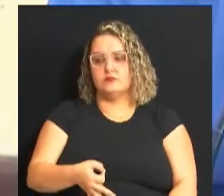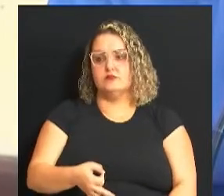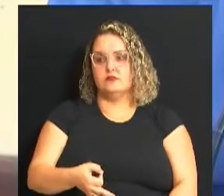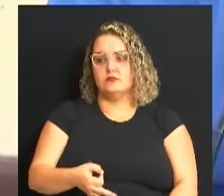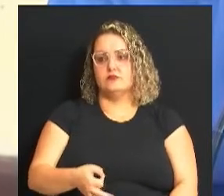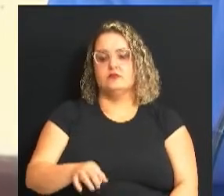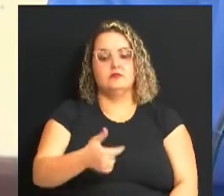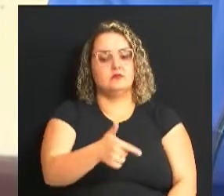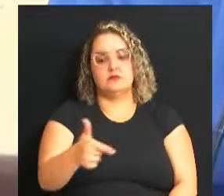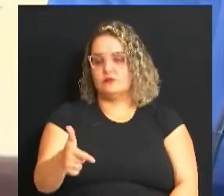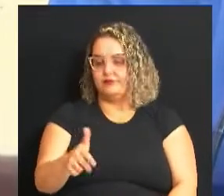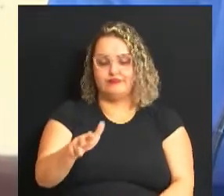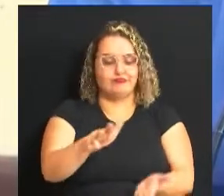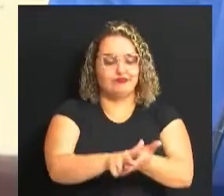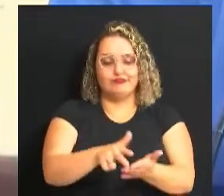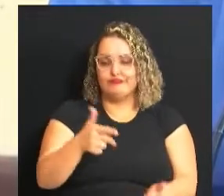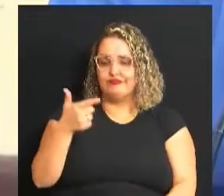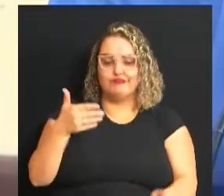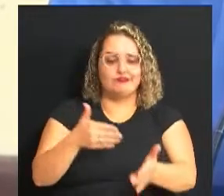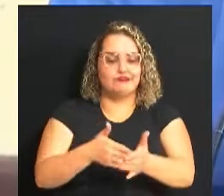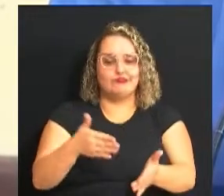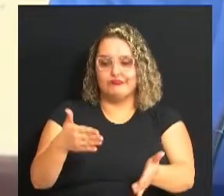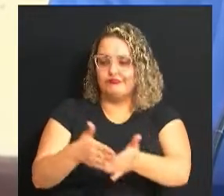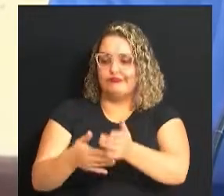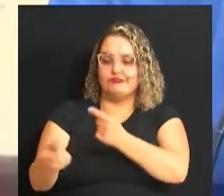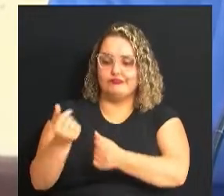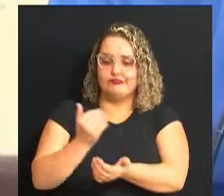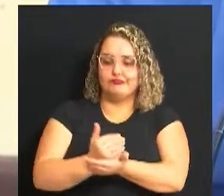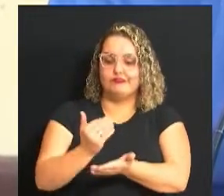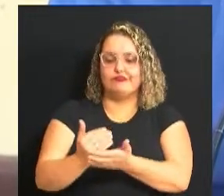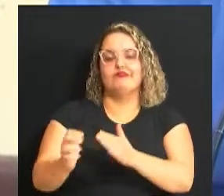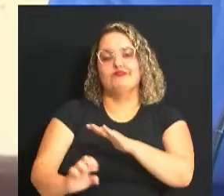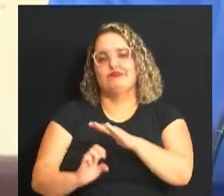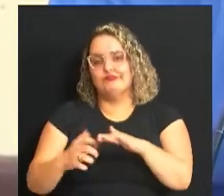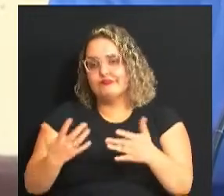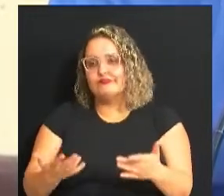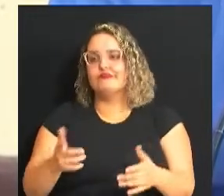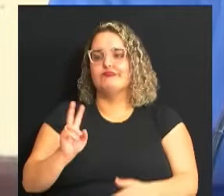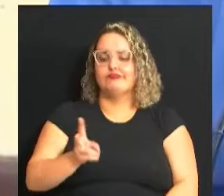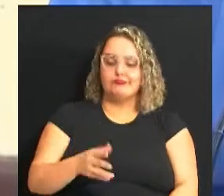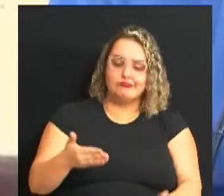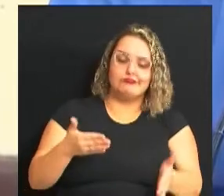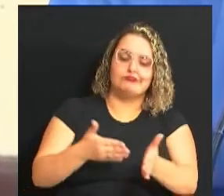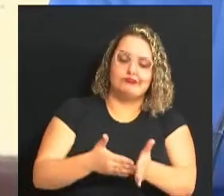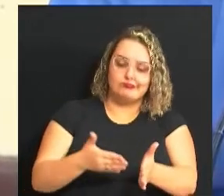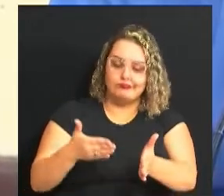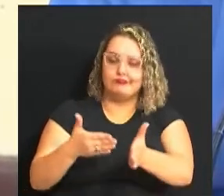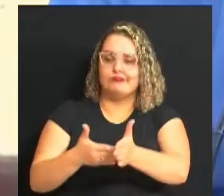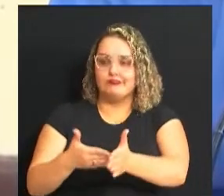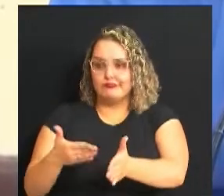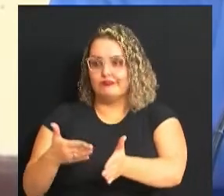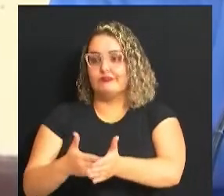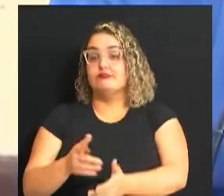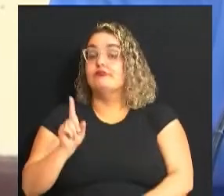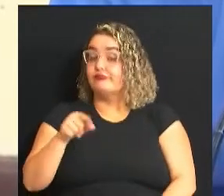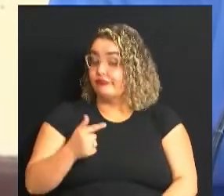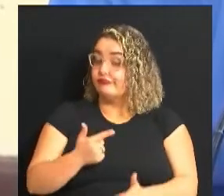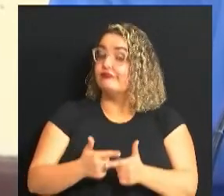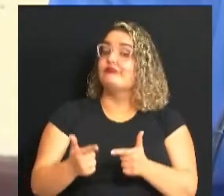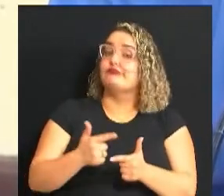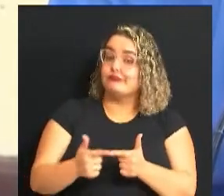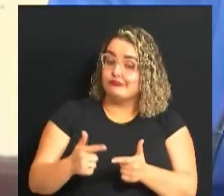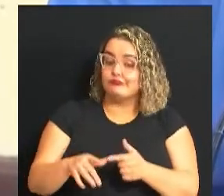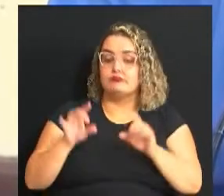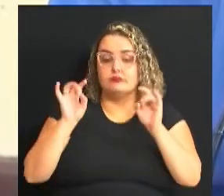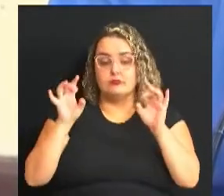vezes para pegar um empréstimo, para se desenvolver como empresa, sempre limitado. Eu acho que a limitação ela é um problema, especialmente